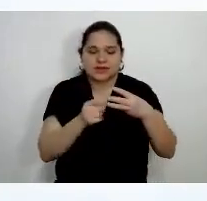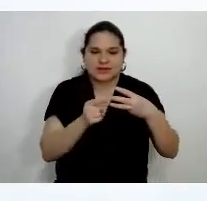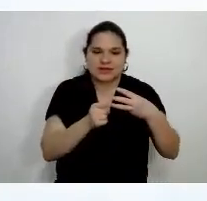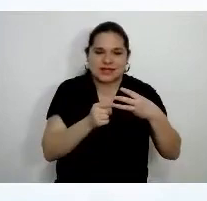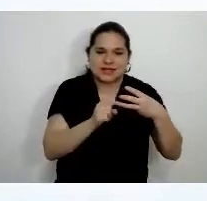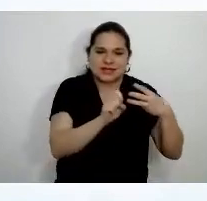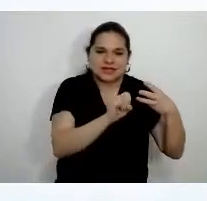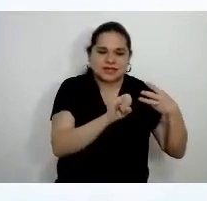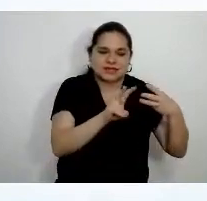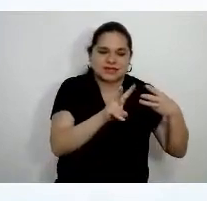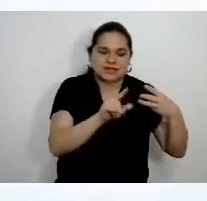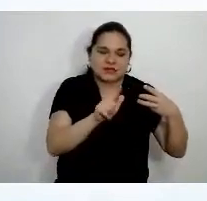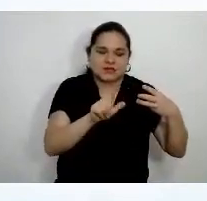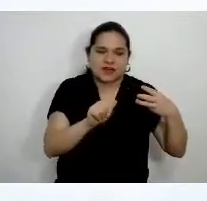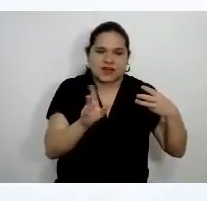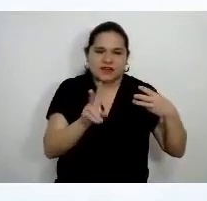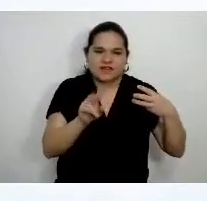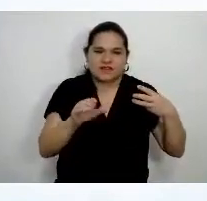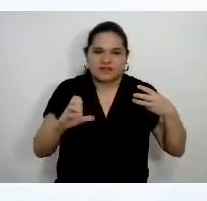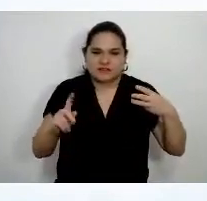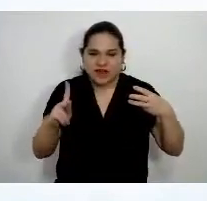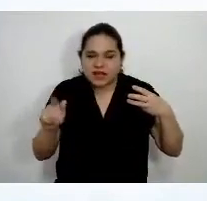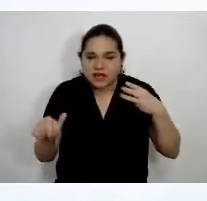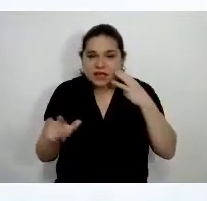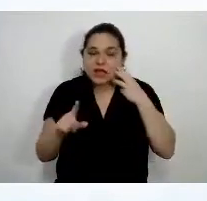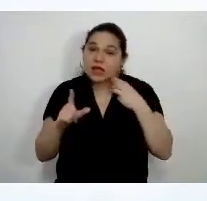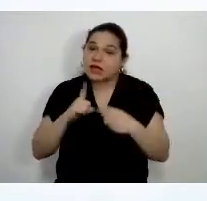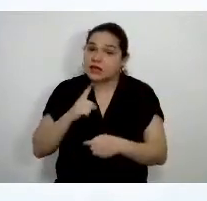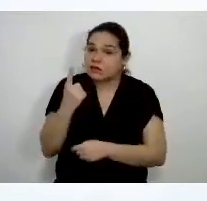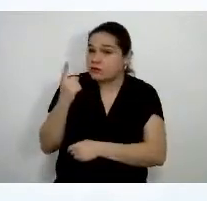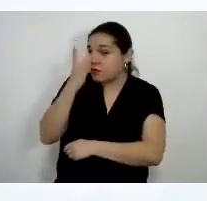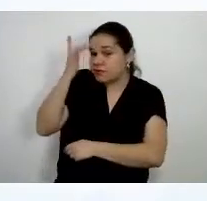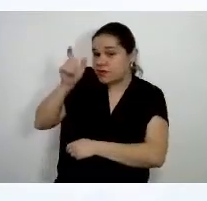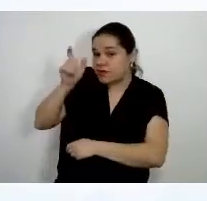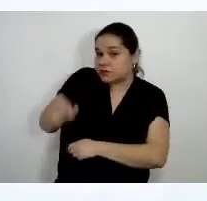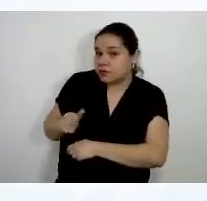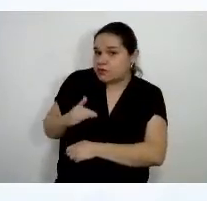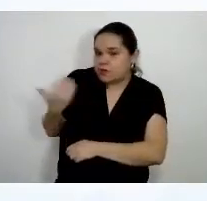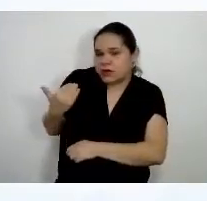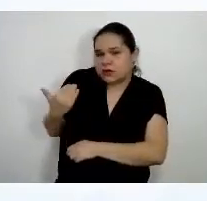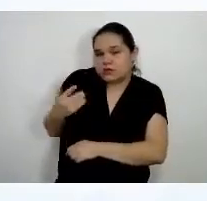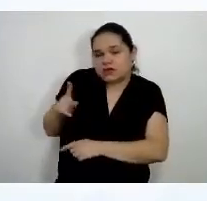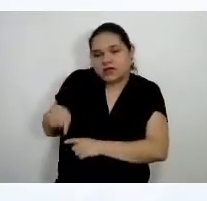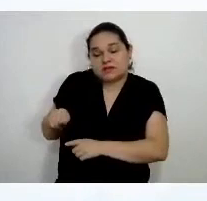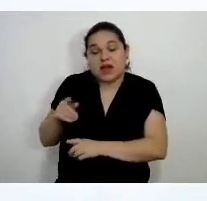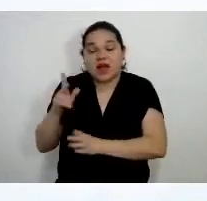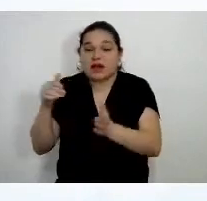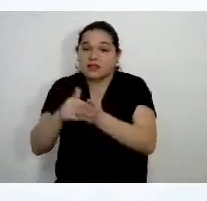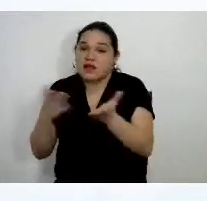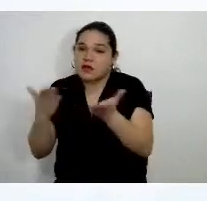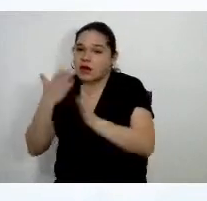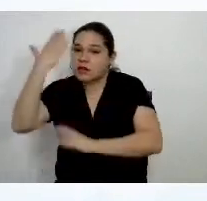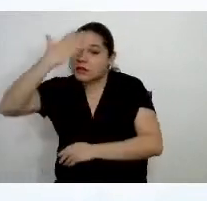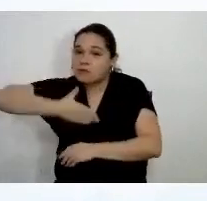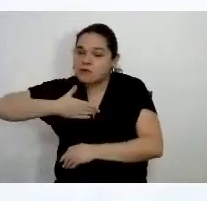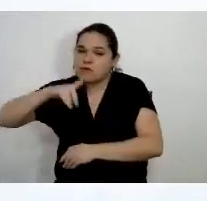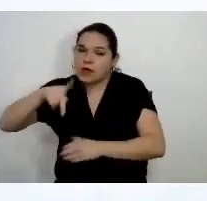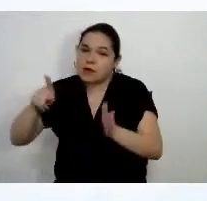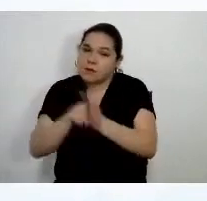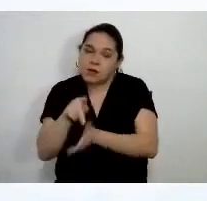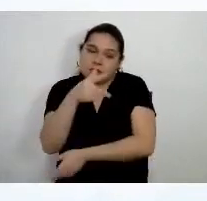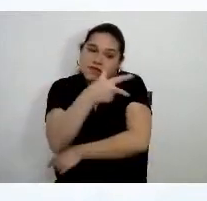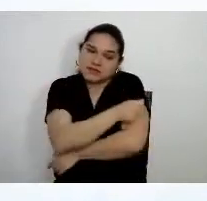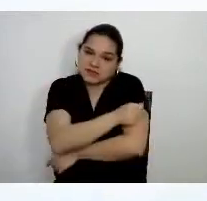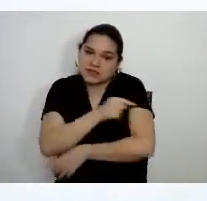a deles lá de São Paulo, e houve uma morte que não se caracteriza, não está comprovado que tem a ver com essa pesquisa,